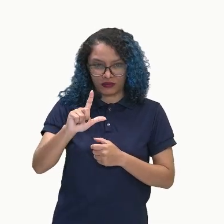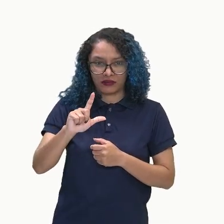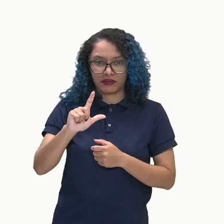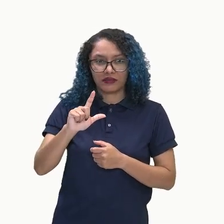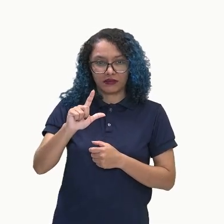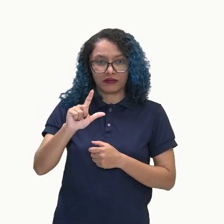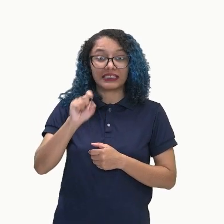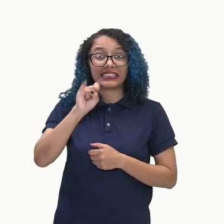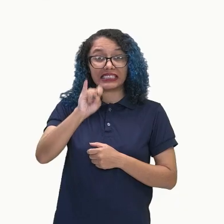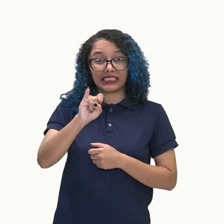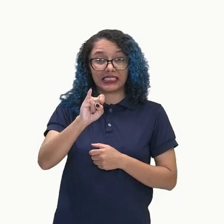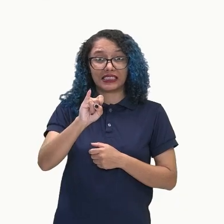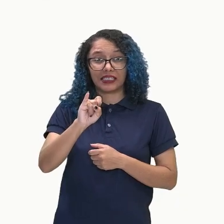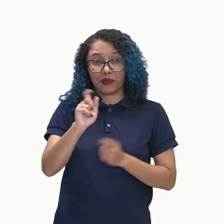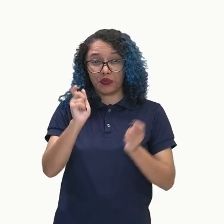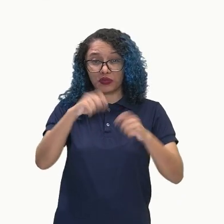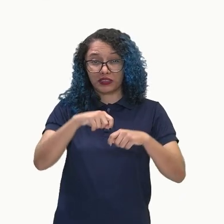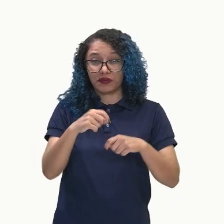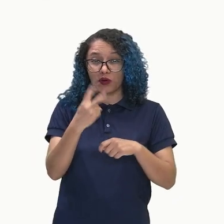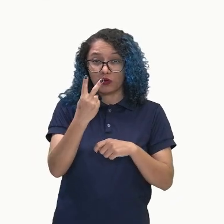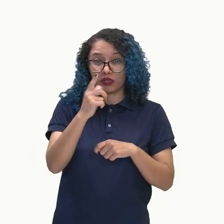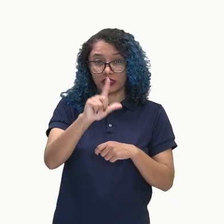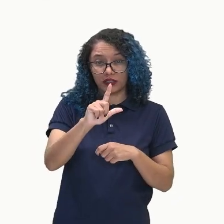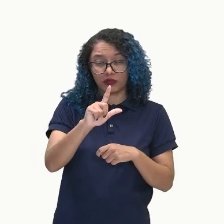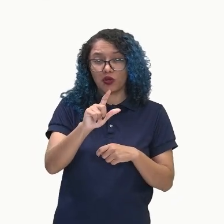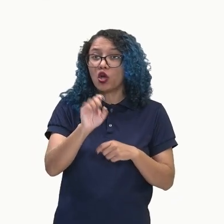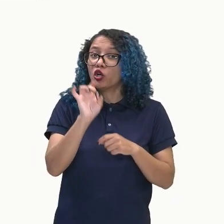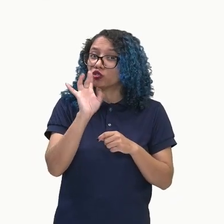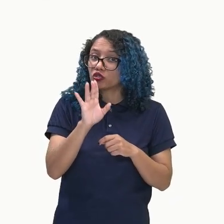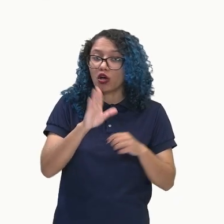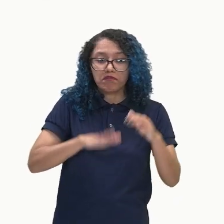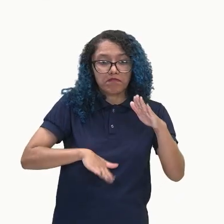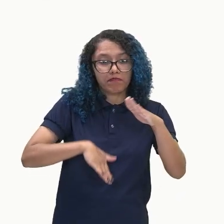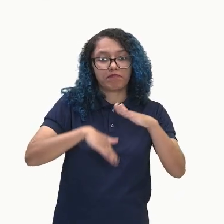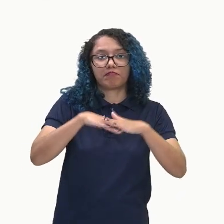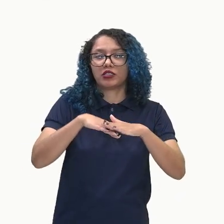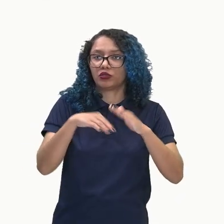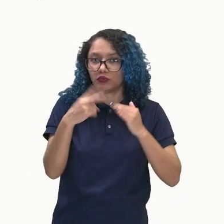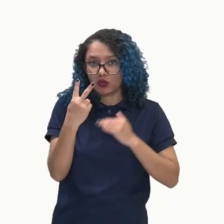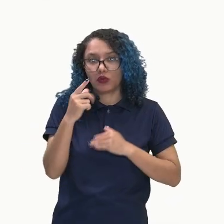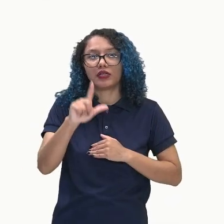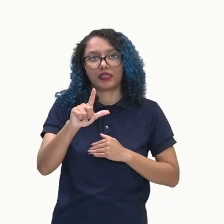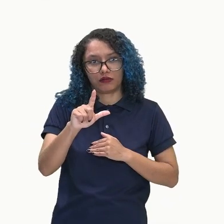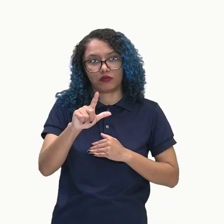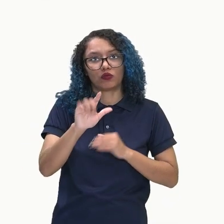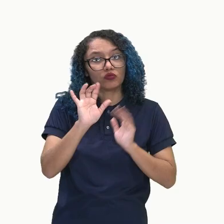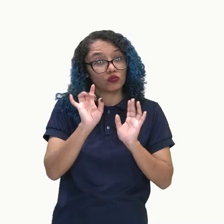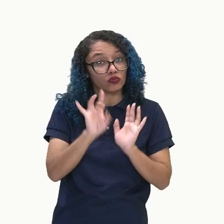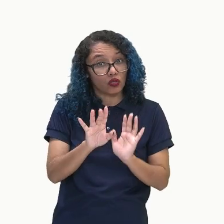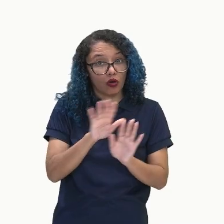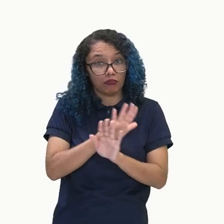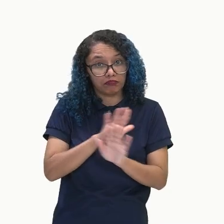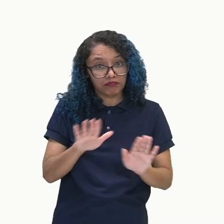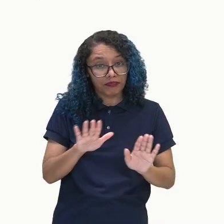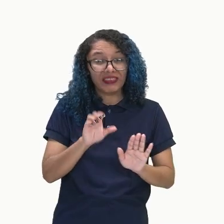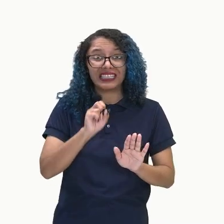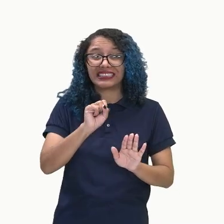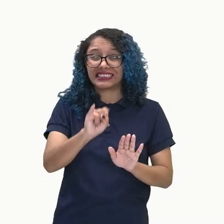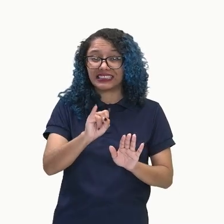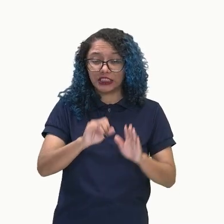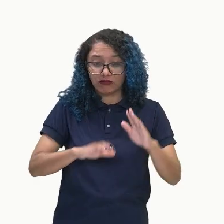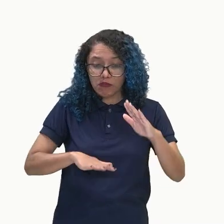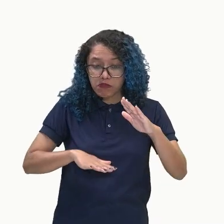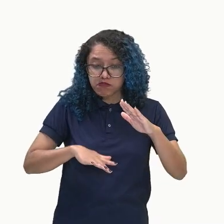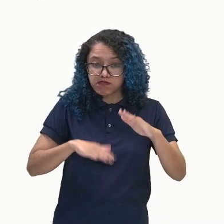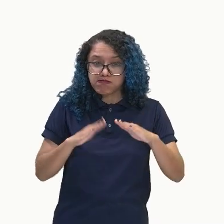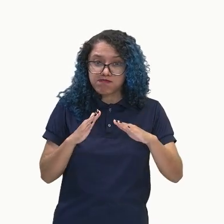tem 2 litros de capacidade, ela só pode ali suportar aqueles 2 litros. Passou disso, já vai estar